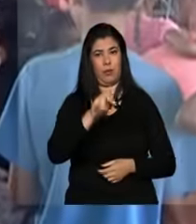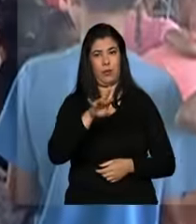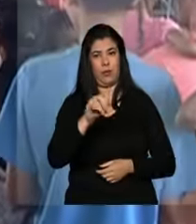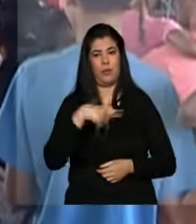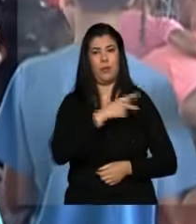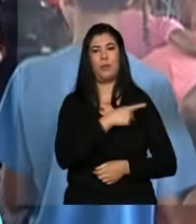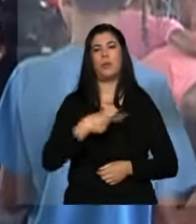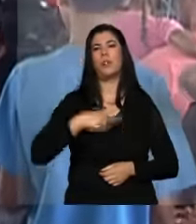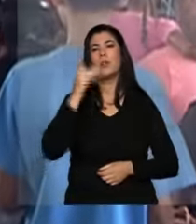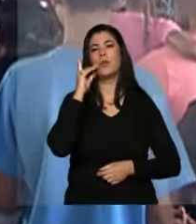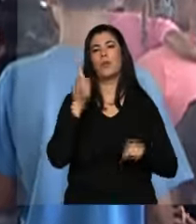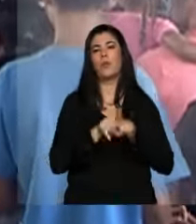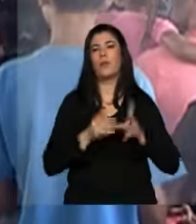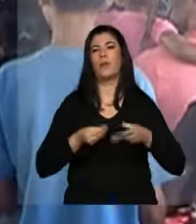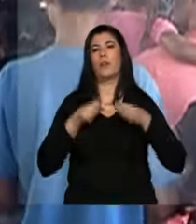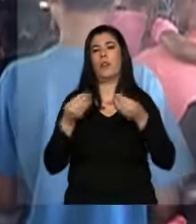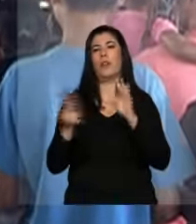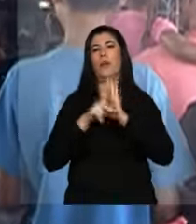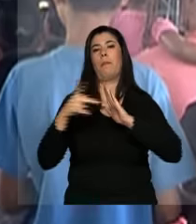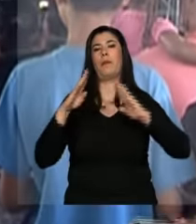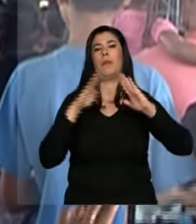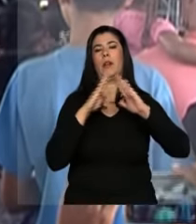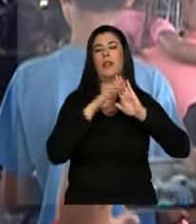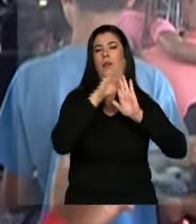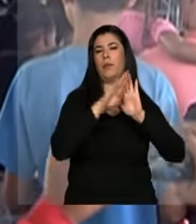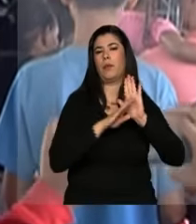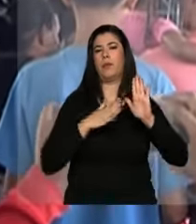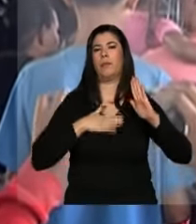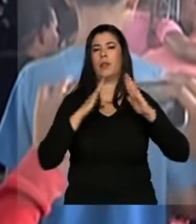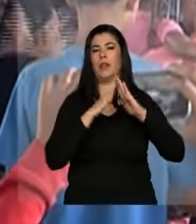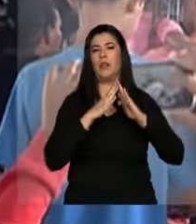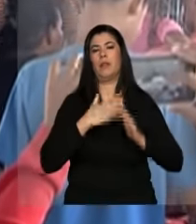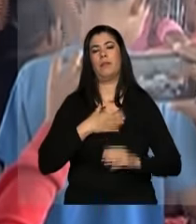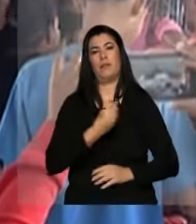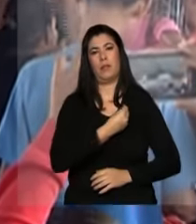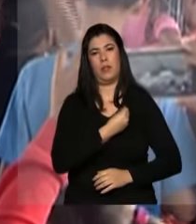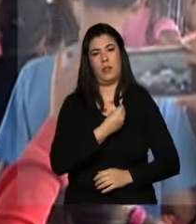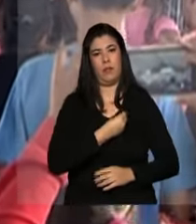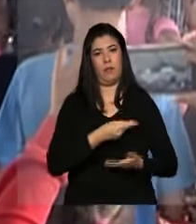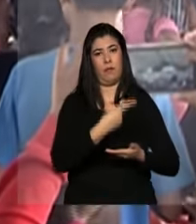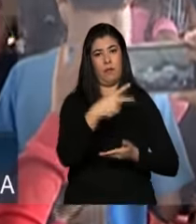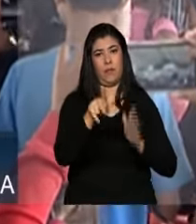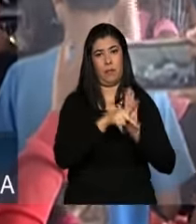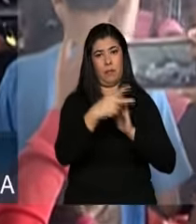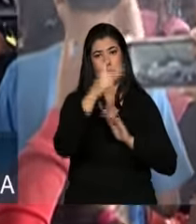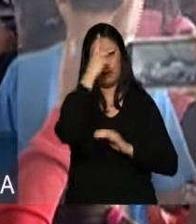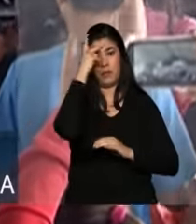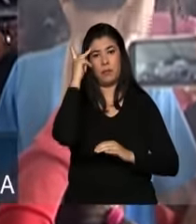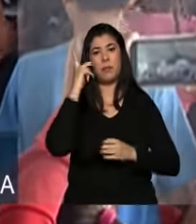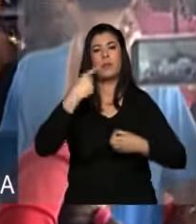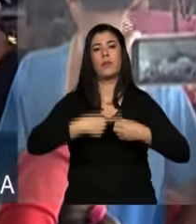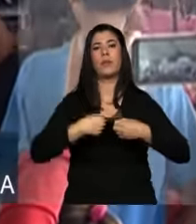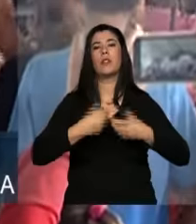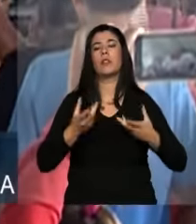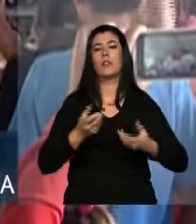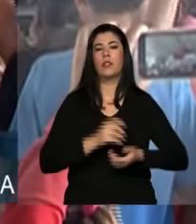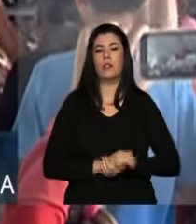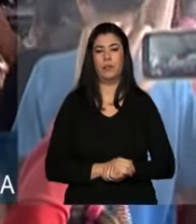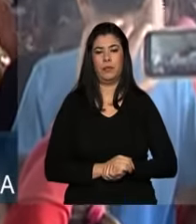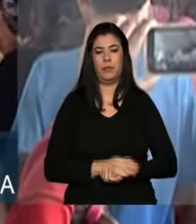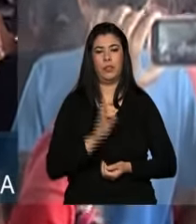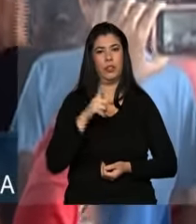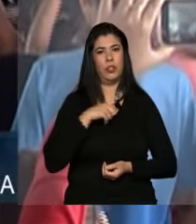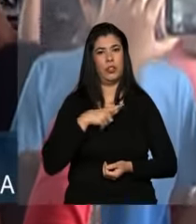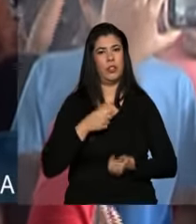Rousseff vai entregar casas do programa Minha Casa Minha Vida para os moradores da cidade. Já